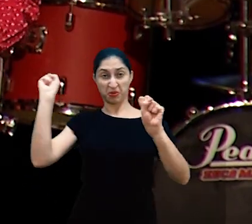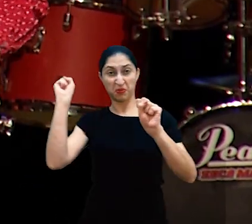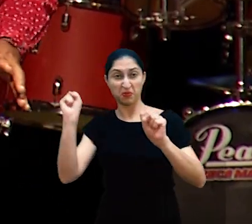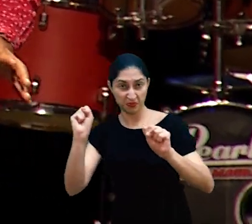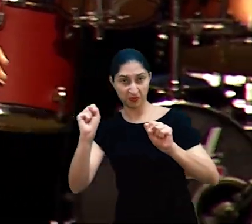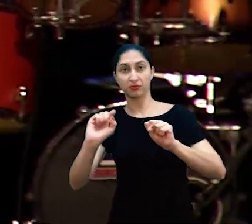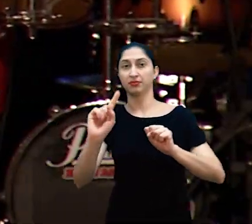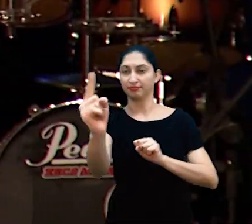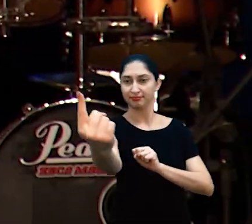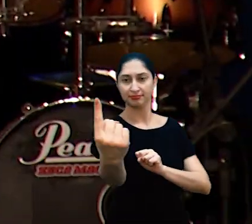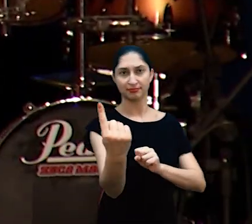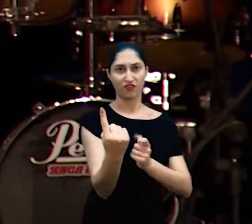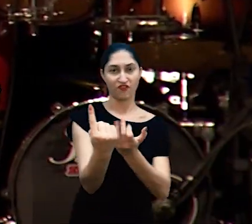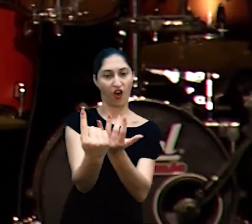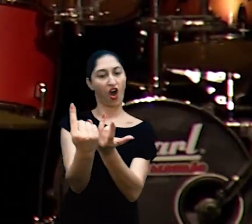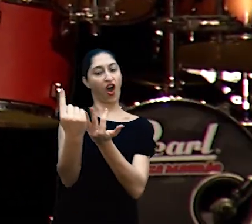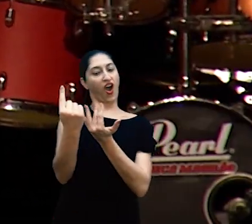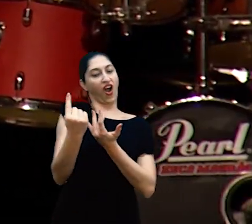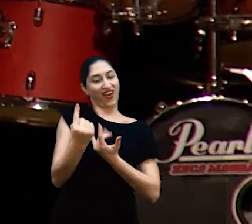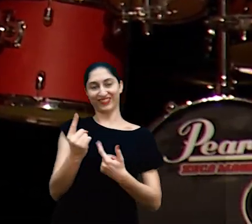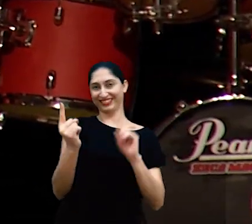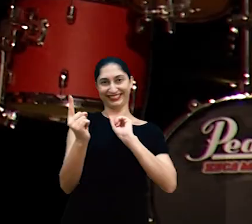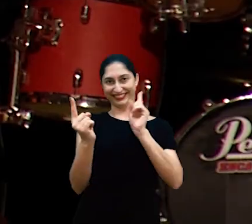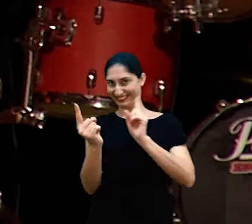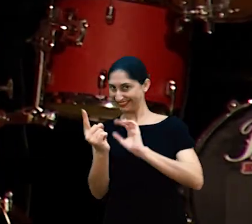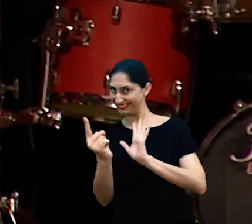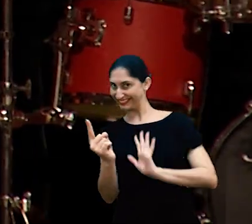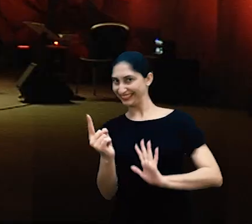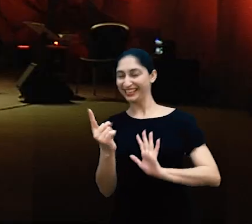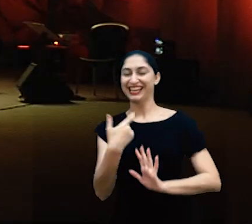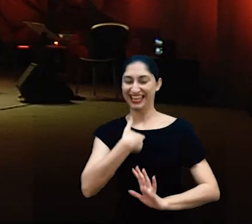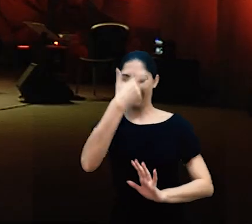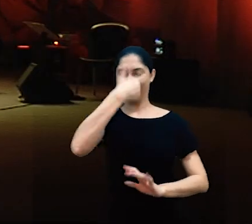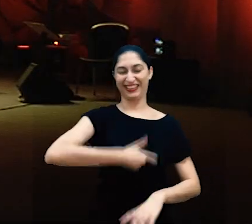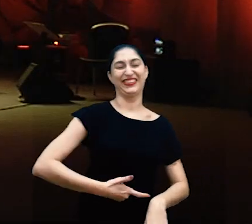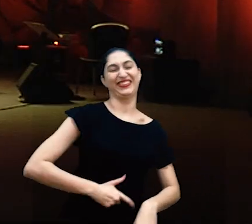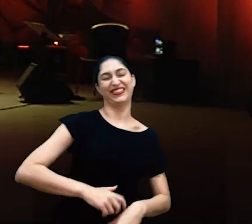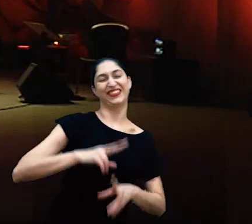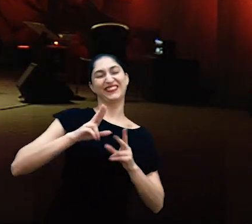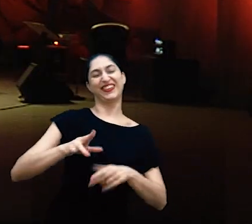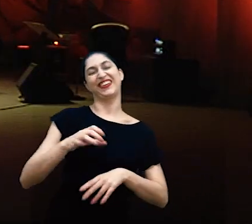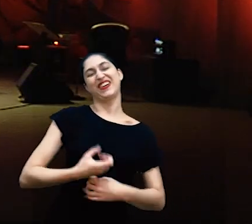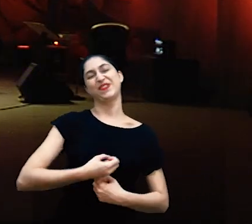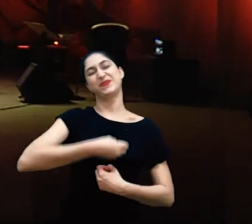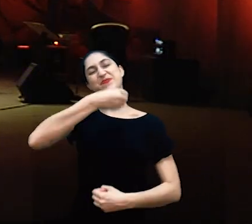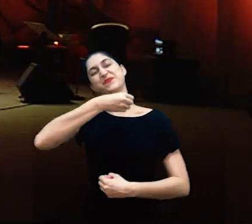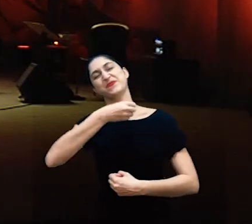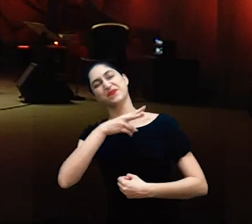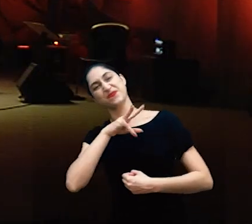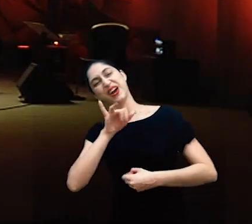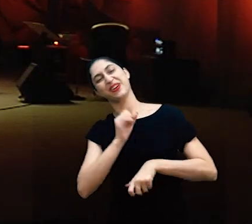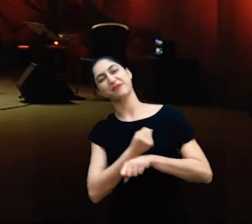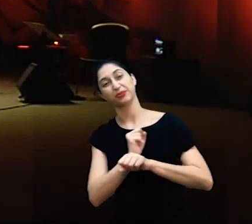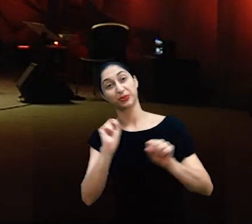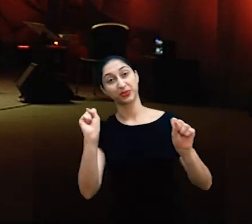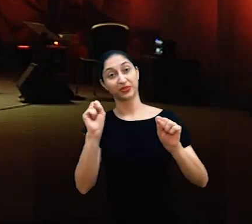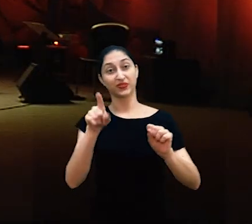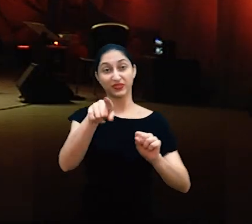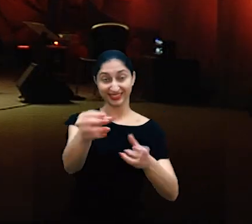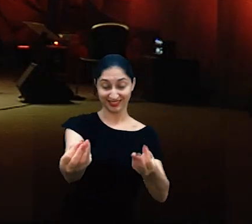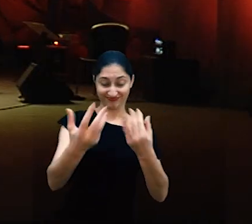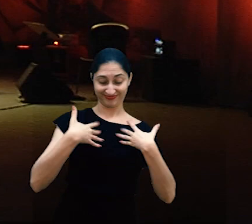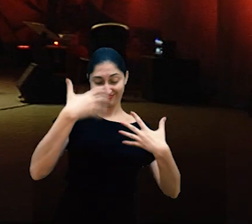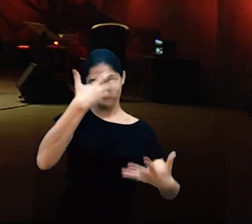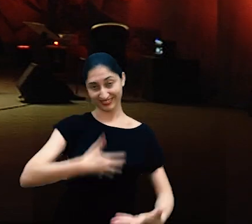da bomba, não me encosta esse fogo em mim. É que eu sou o estupim da bomba, é você quem